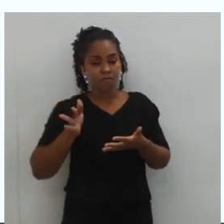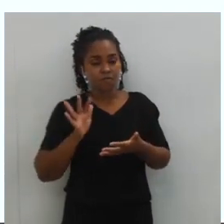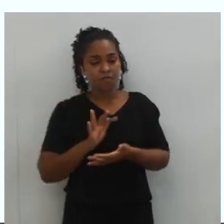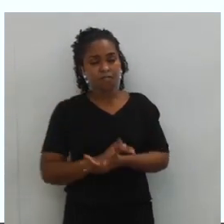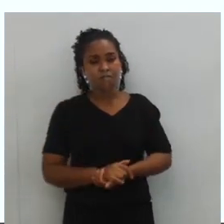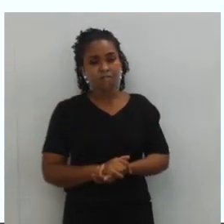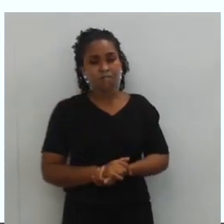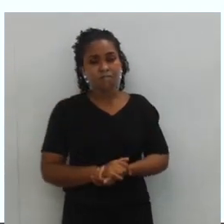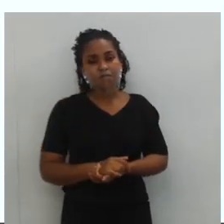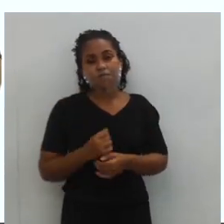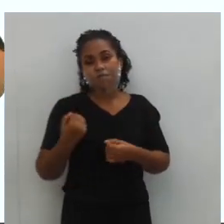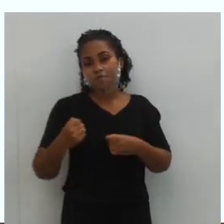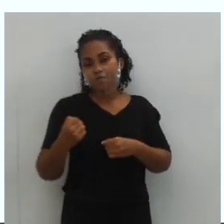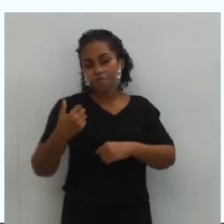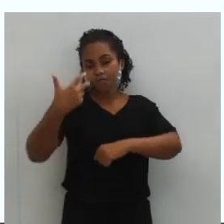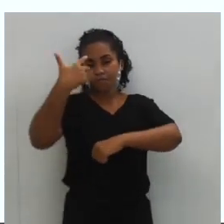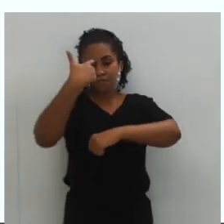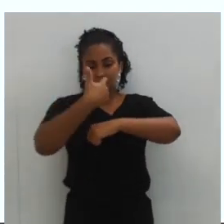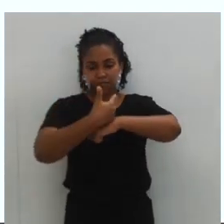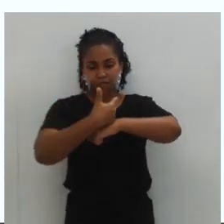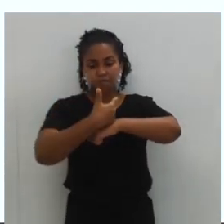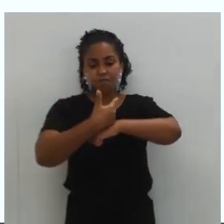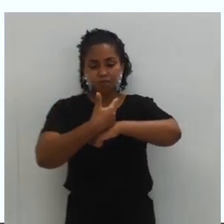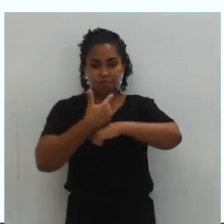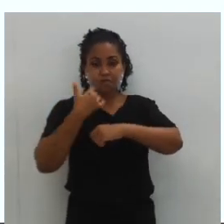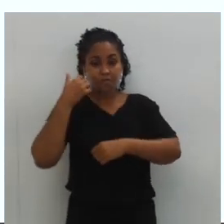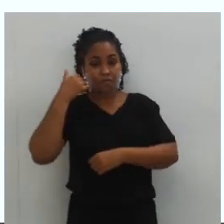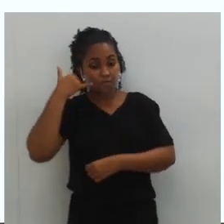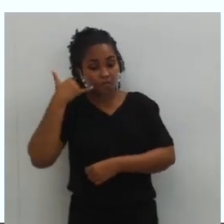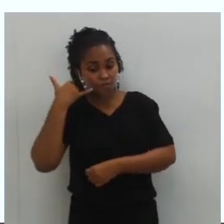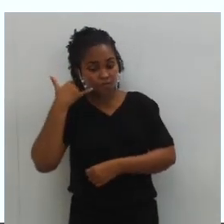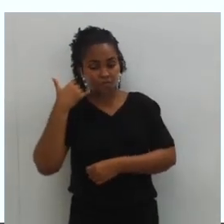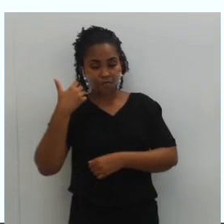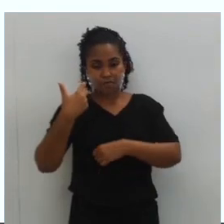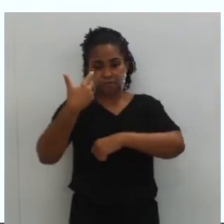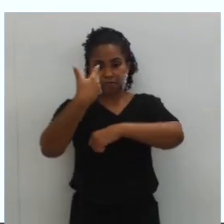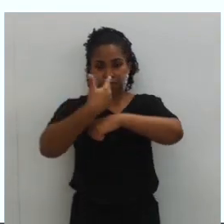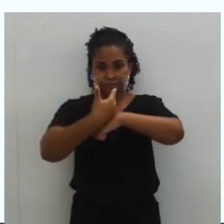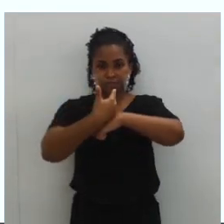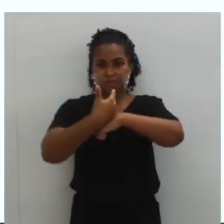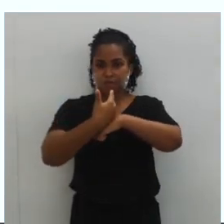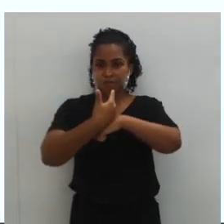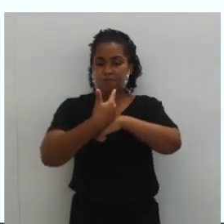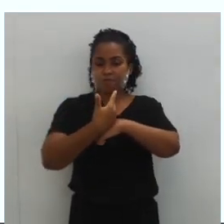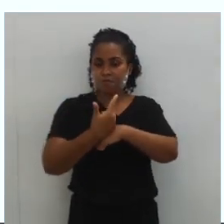falar, precisa de uma câmera, às vezes até com o celular as pessoas estão fazendo vídeos, né,